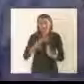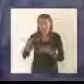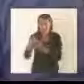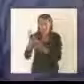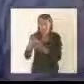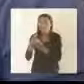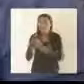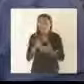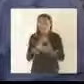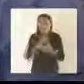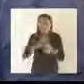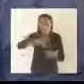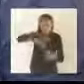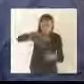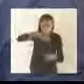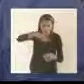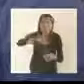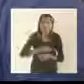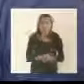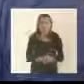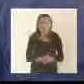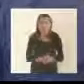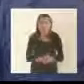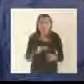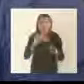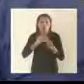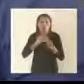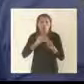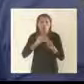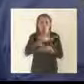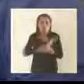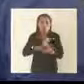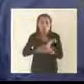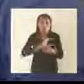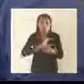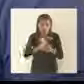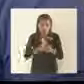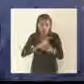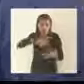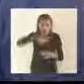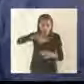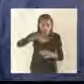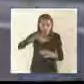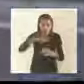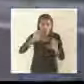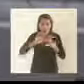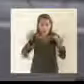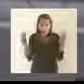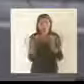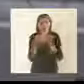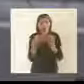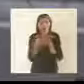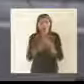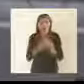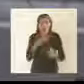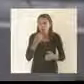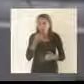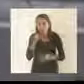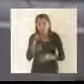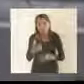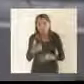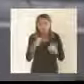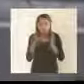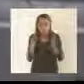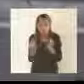fiz o curso na cozinha comunitária, pude reformar minha casa, pude dar mais conforto para os meus filhos. Eu conheci o Banco de